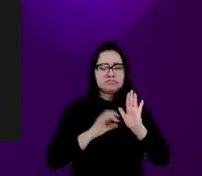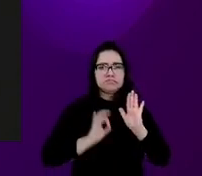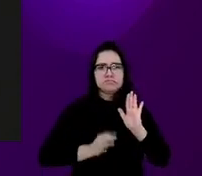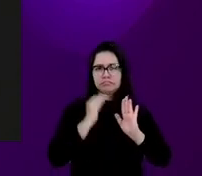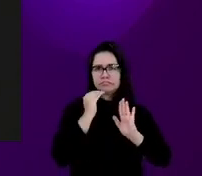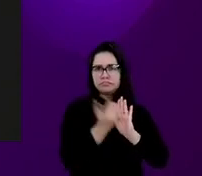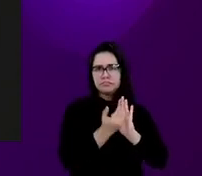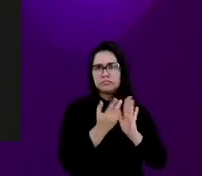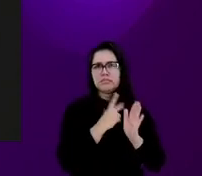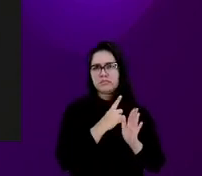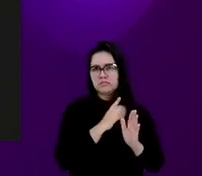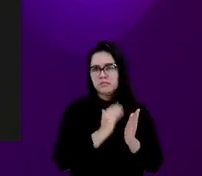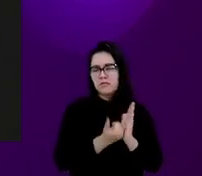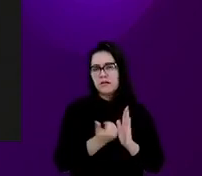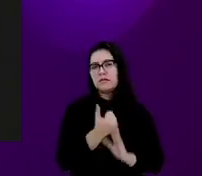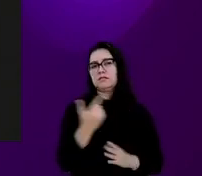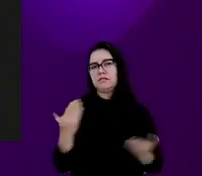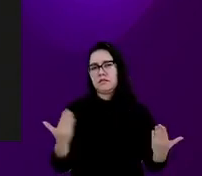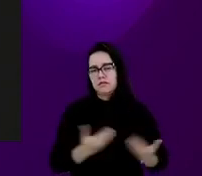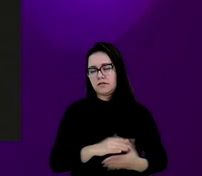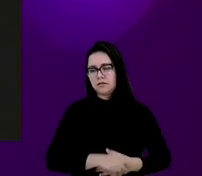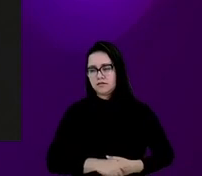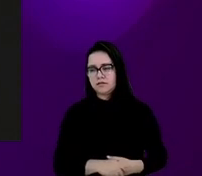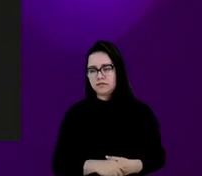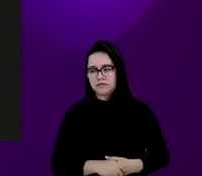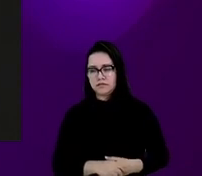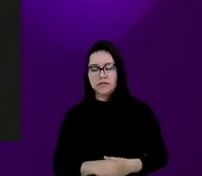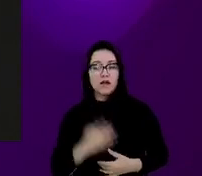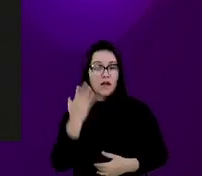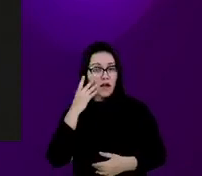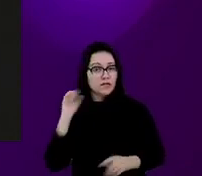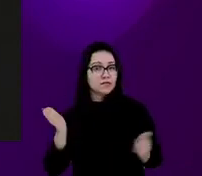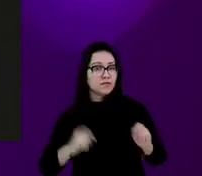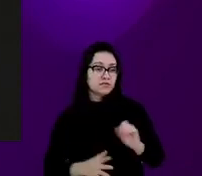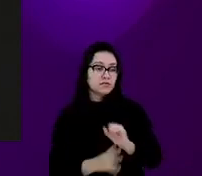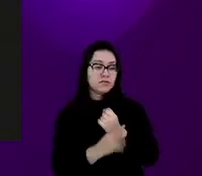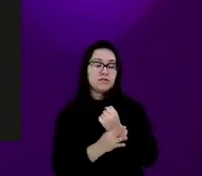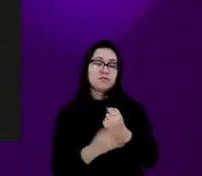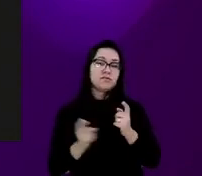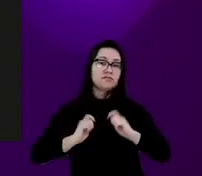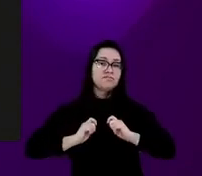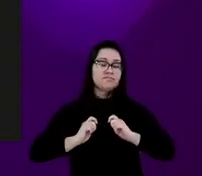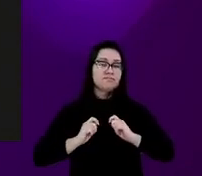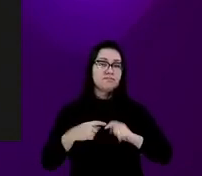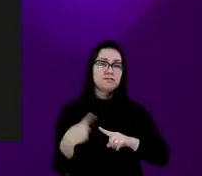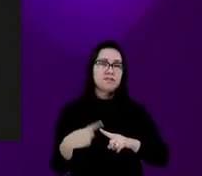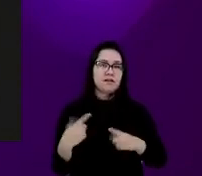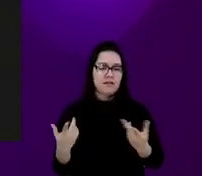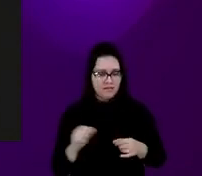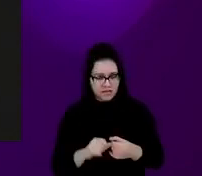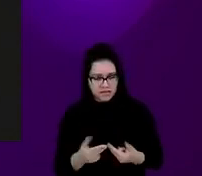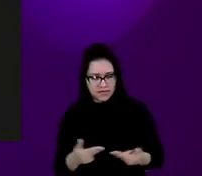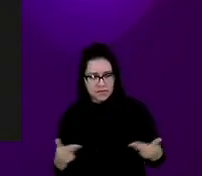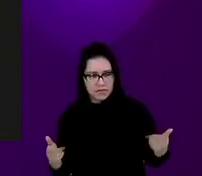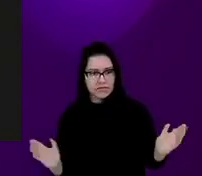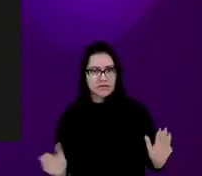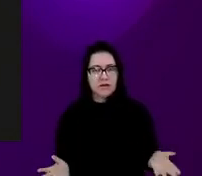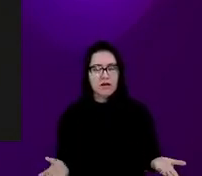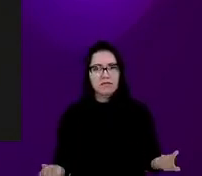do Rocha, mas eu acho que isso acaba dando segurança para a gente, porque você não vai fazer algo que não seja já